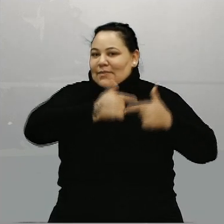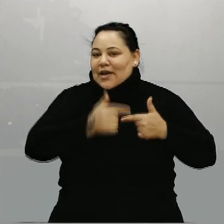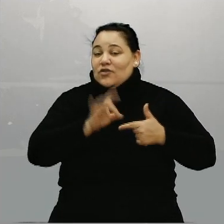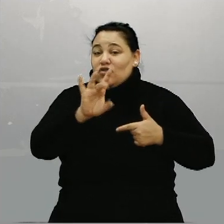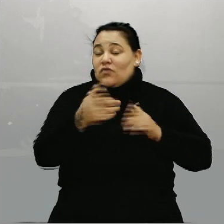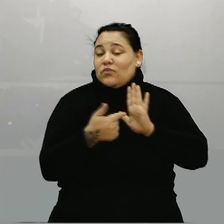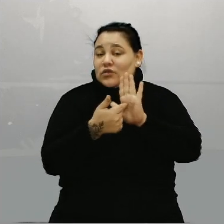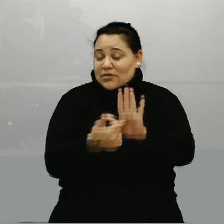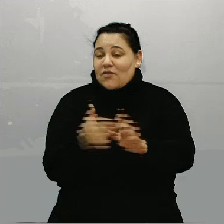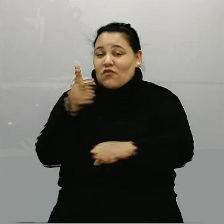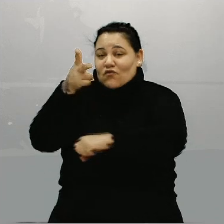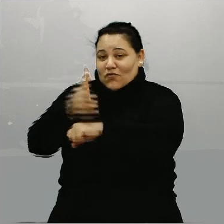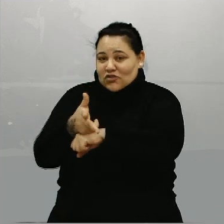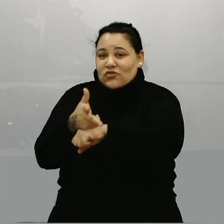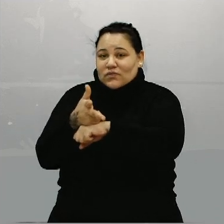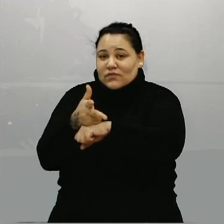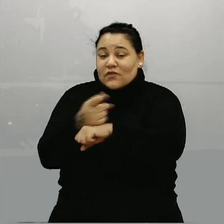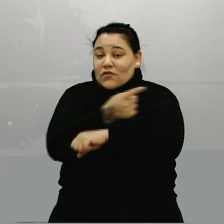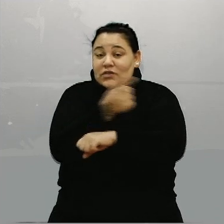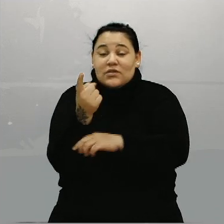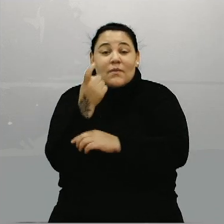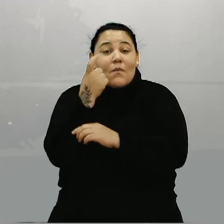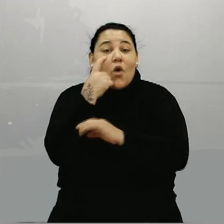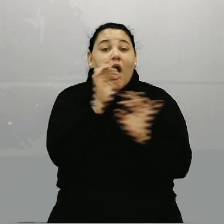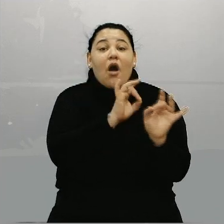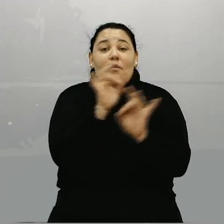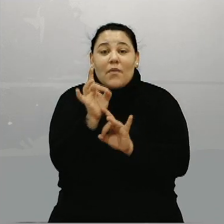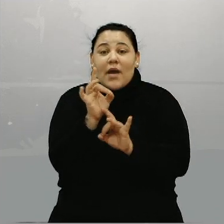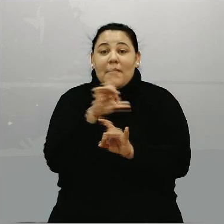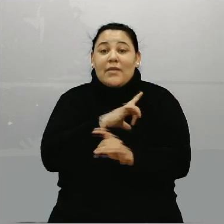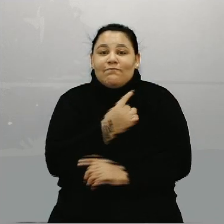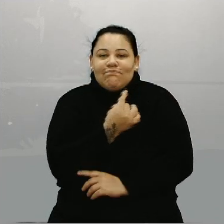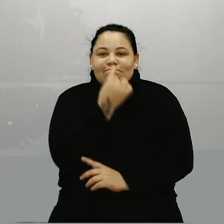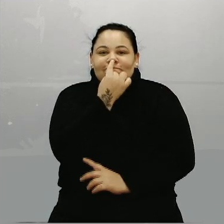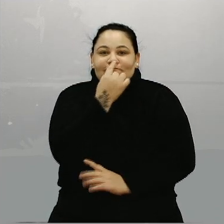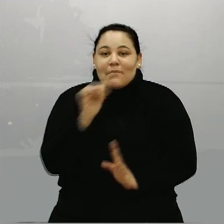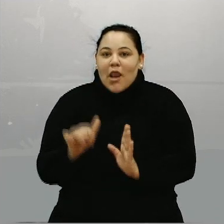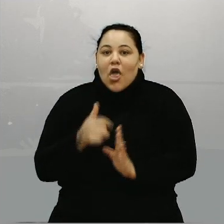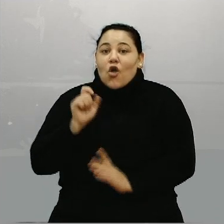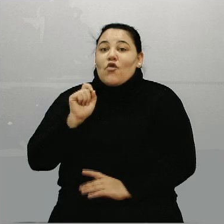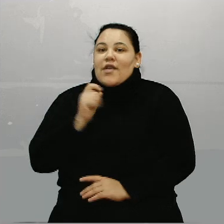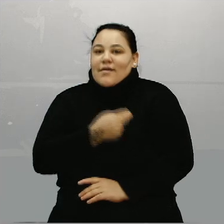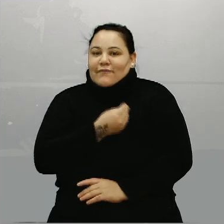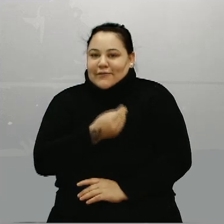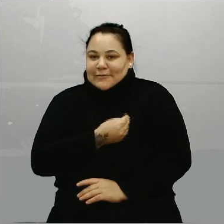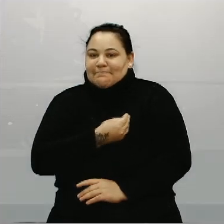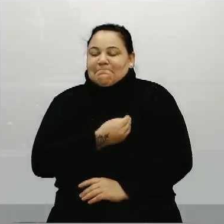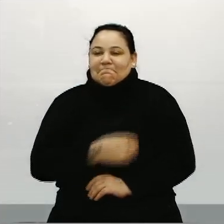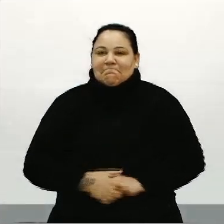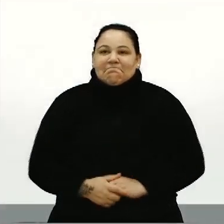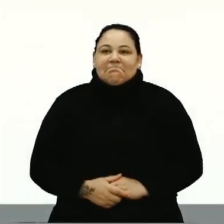que vai ser passado, onde os senhores vão poder ter essa aproximação do que é a vida do bombeiro militar.